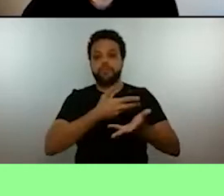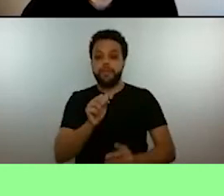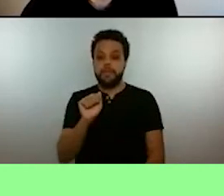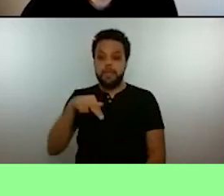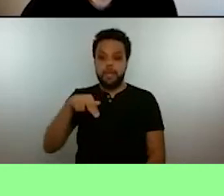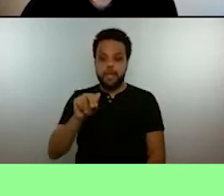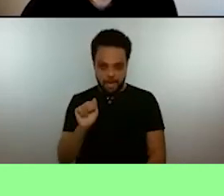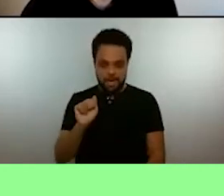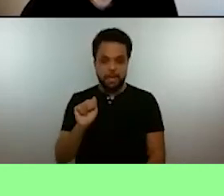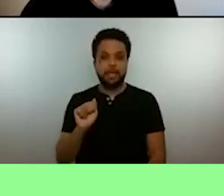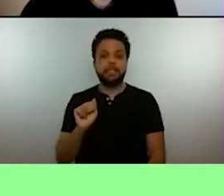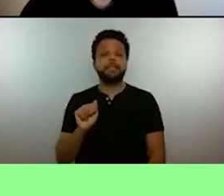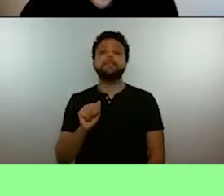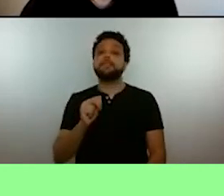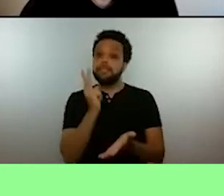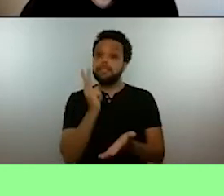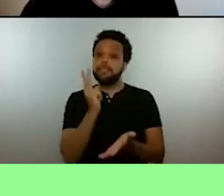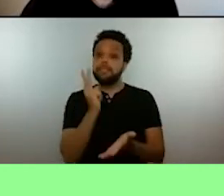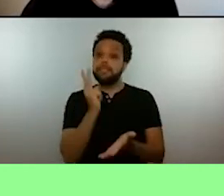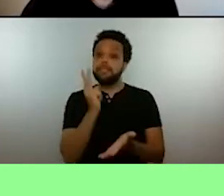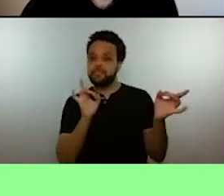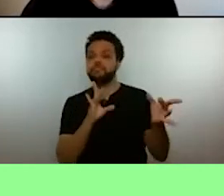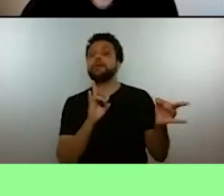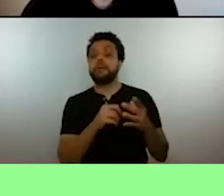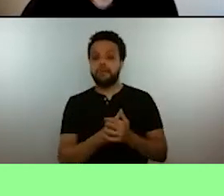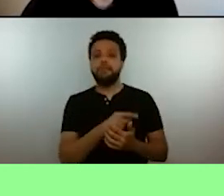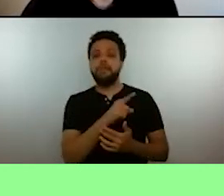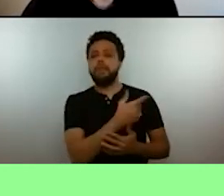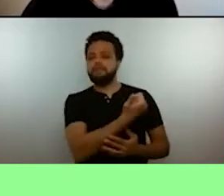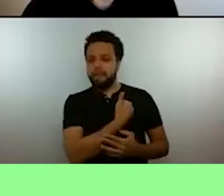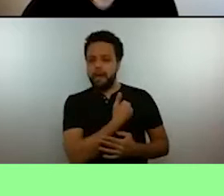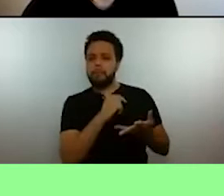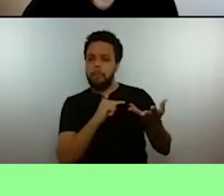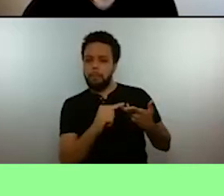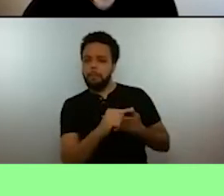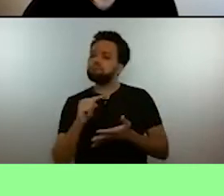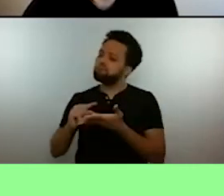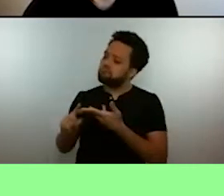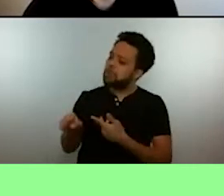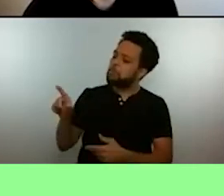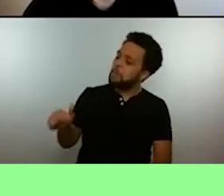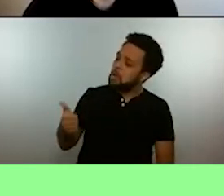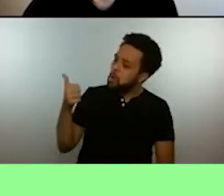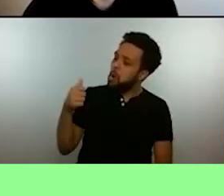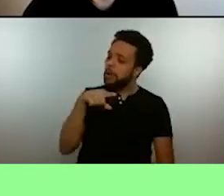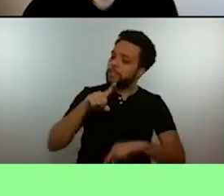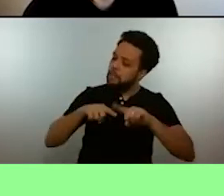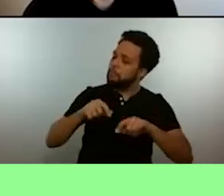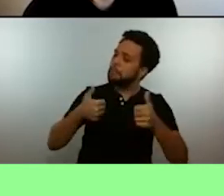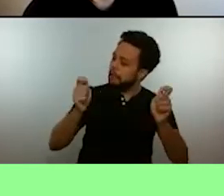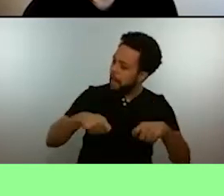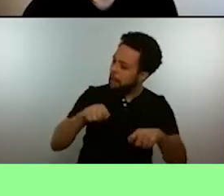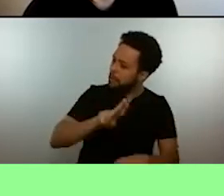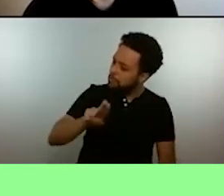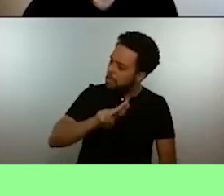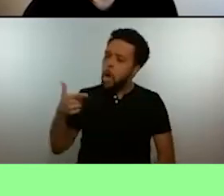cada feedback pra gente, fala, gente, assim é melhor. Essa ferramenta é legal da gente usar. E foi por